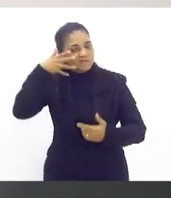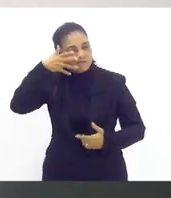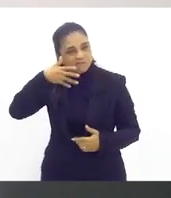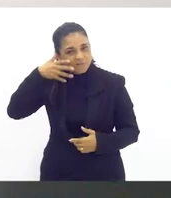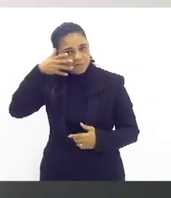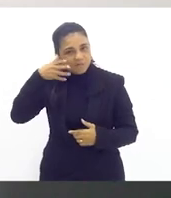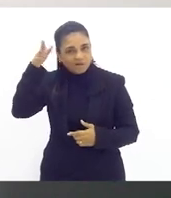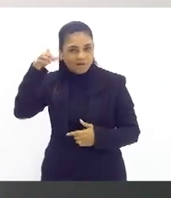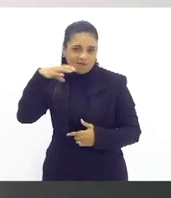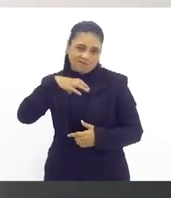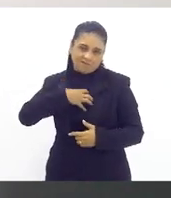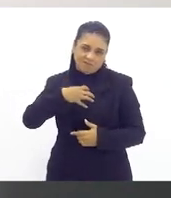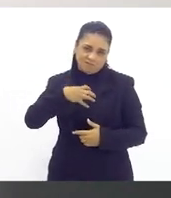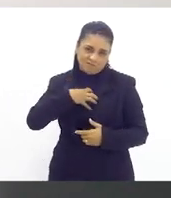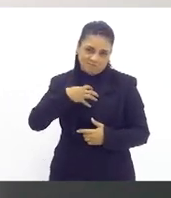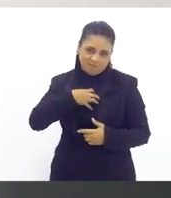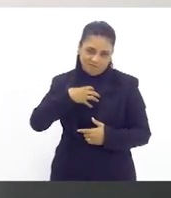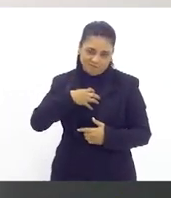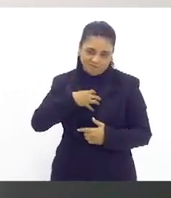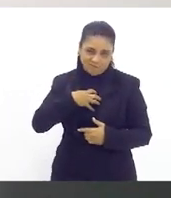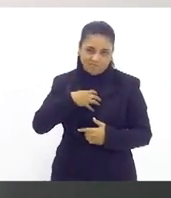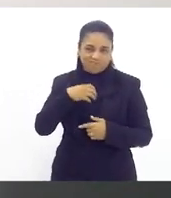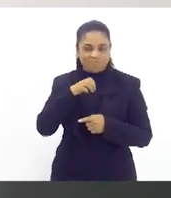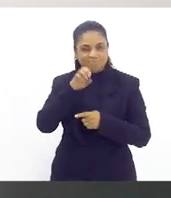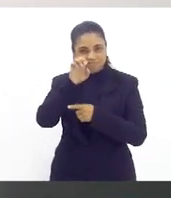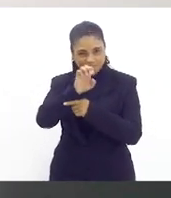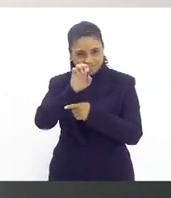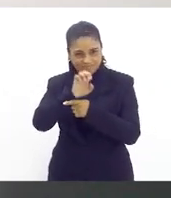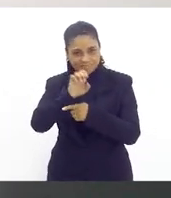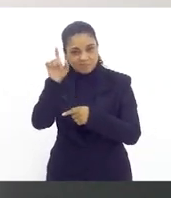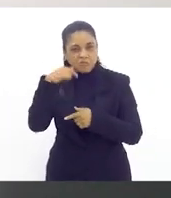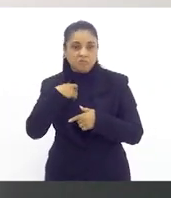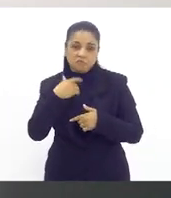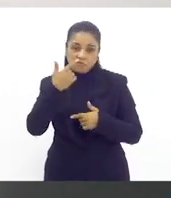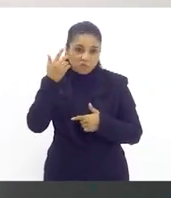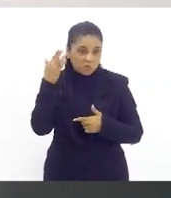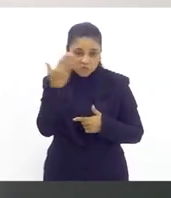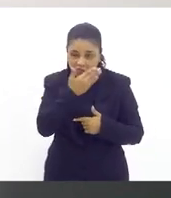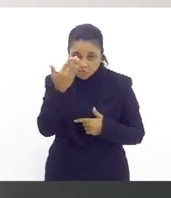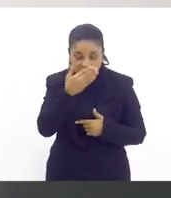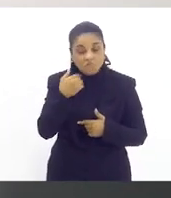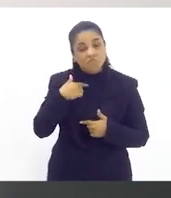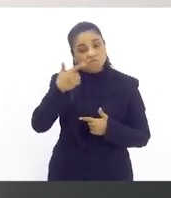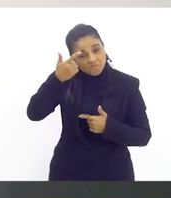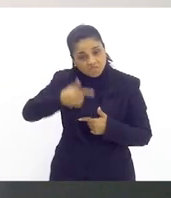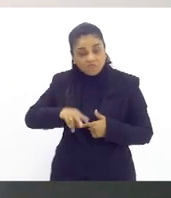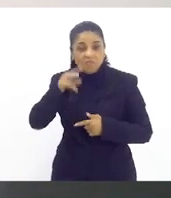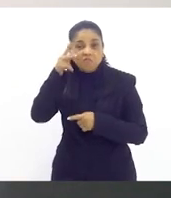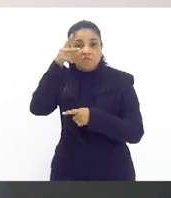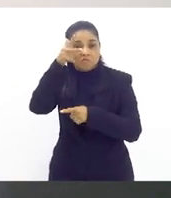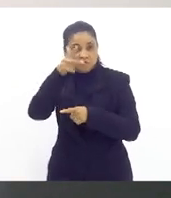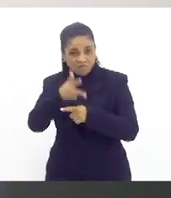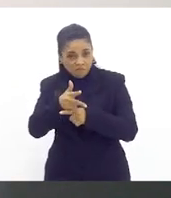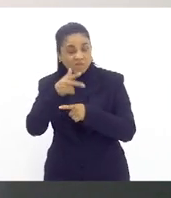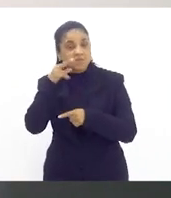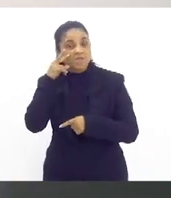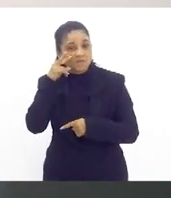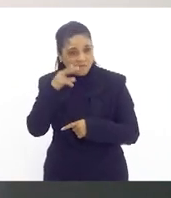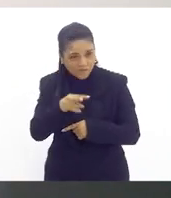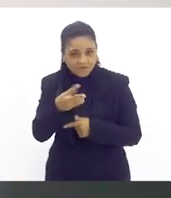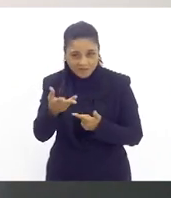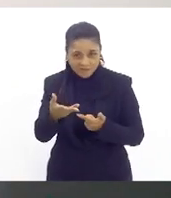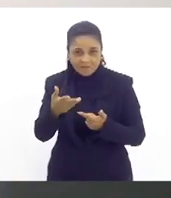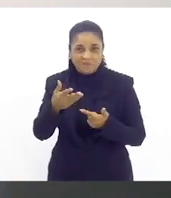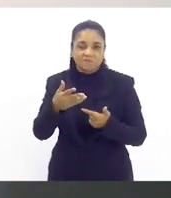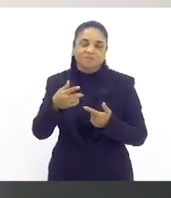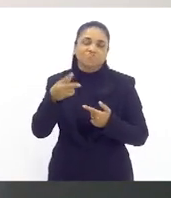em Salvador do qual recomendo quem não viu reveja Como foi essa atuação emblemática que para nós